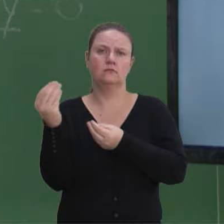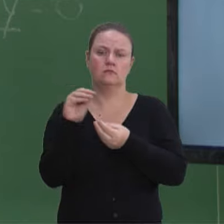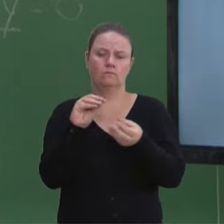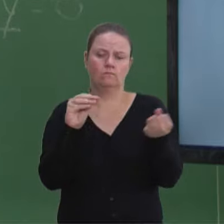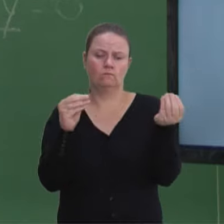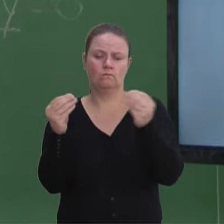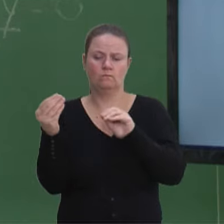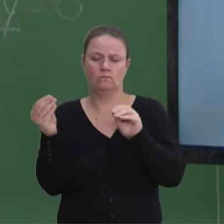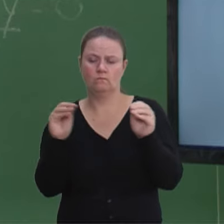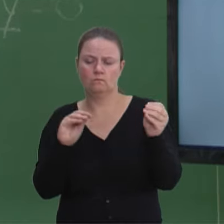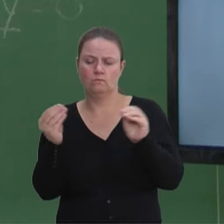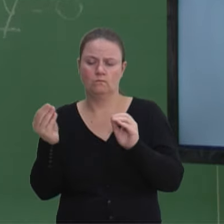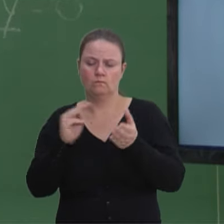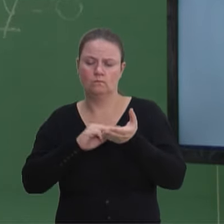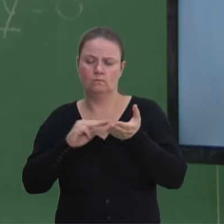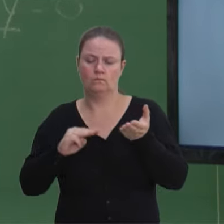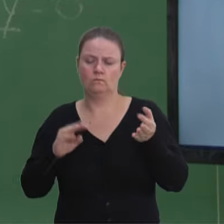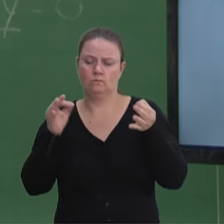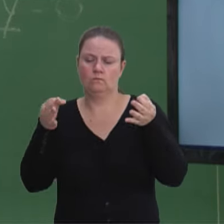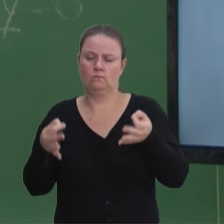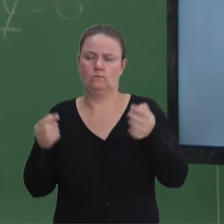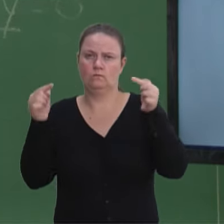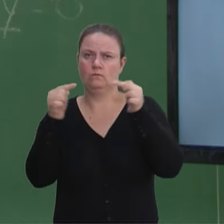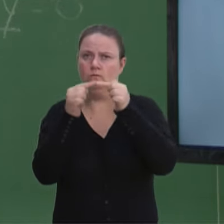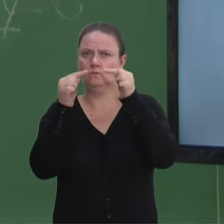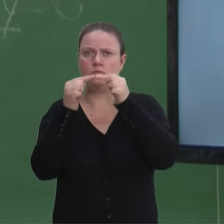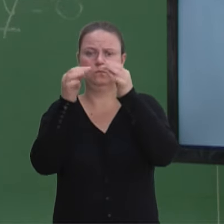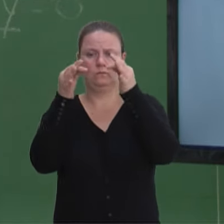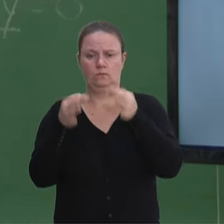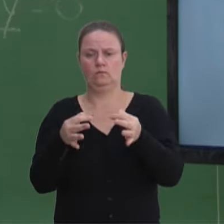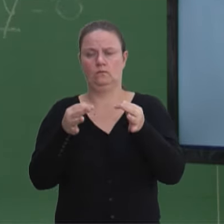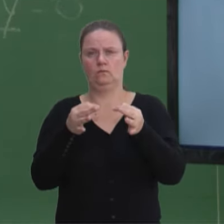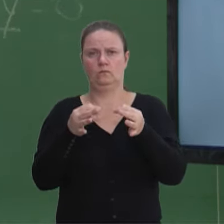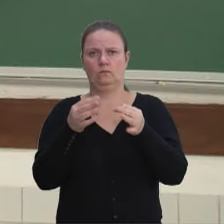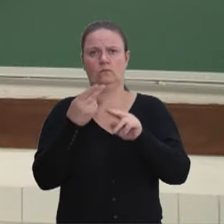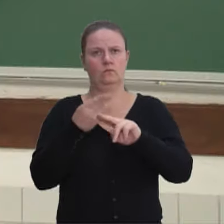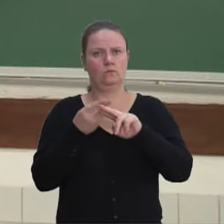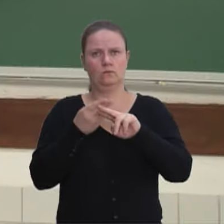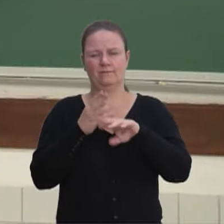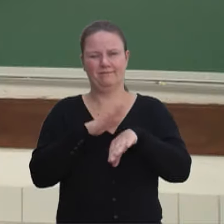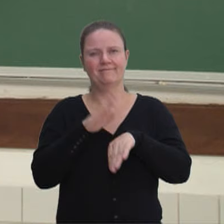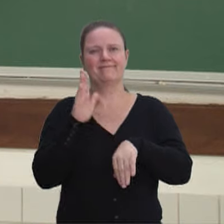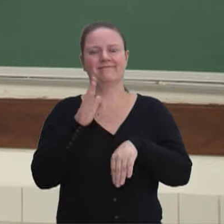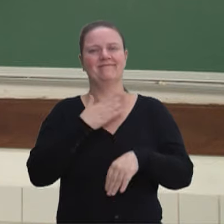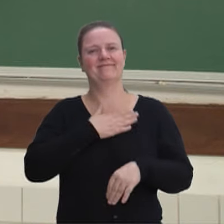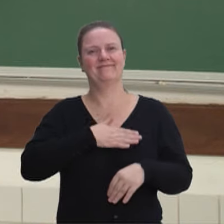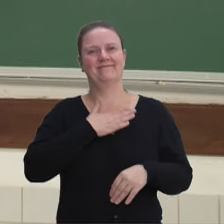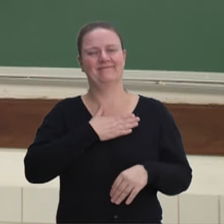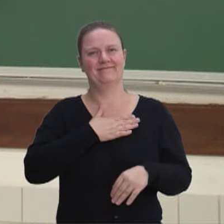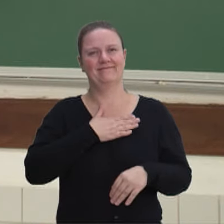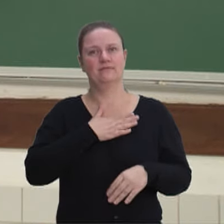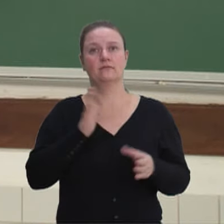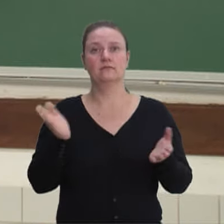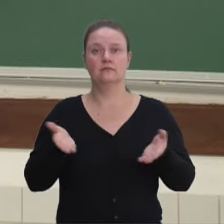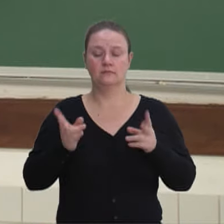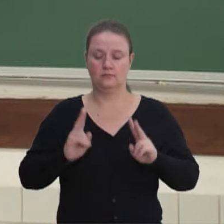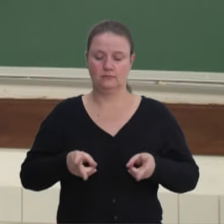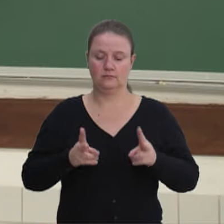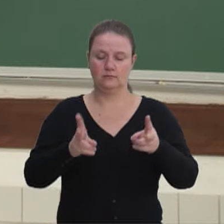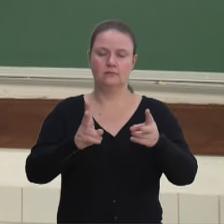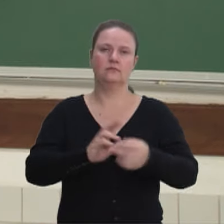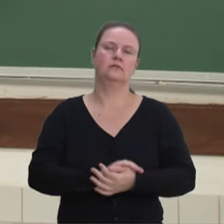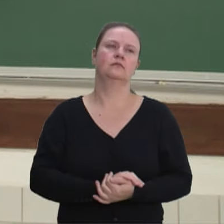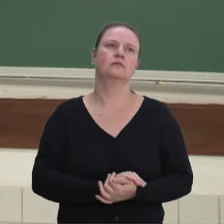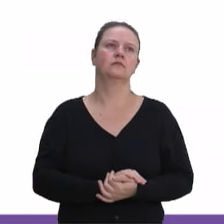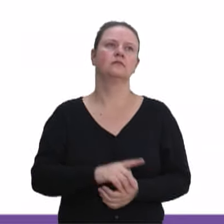método, né? Não está errado de cima, mas esse aqui é mais usual, tranquilo? Então vamos dar sequência aí. A